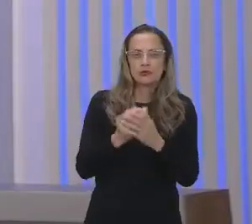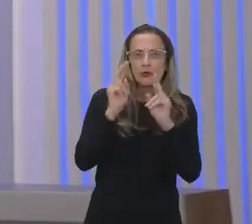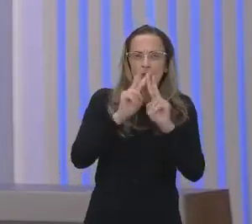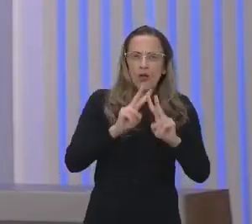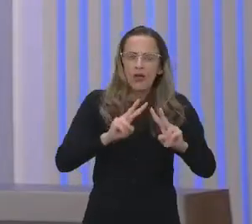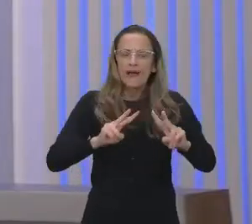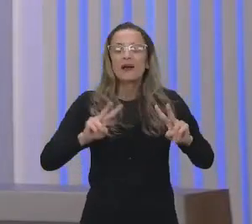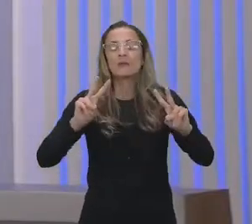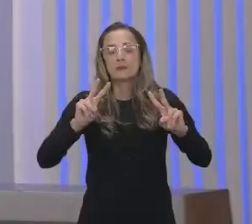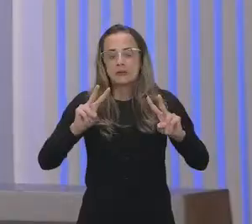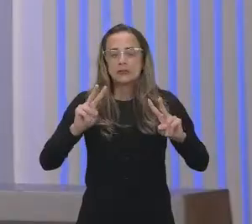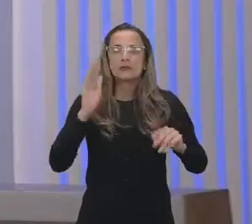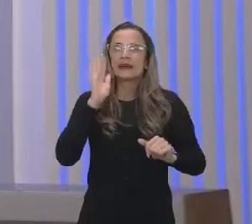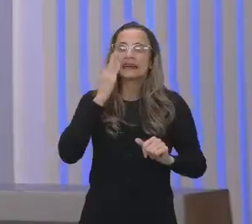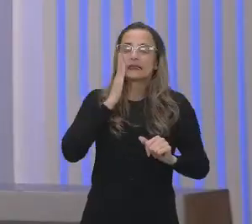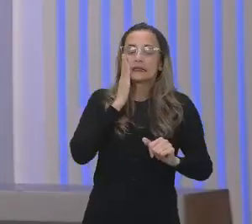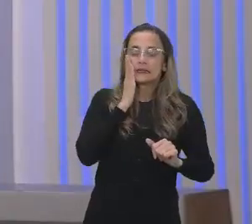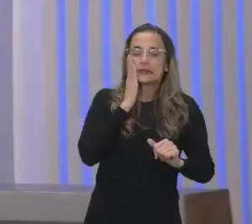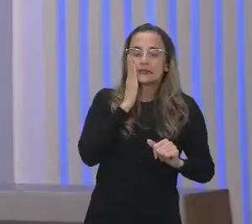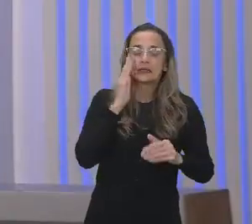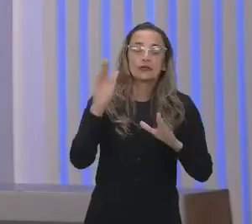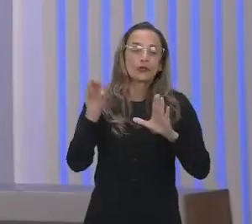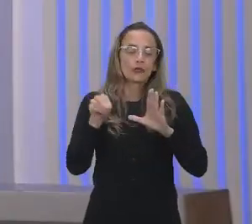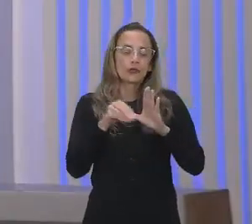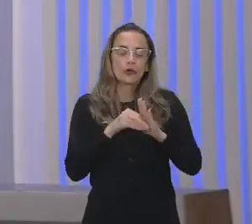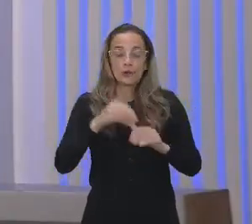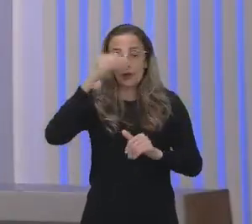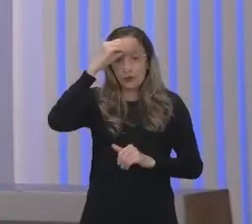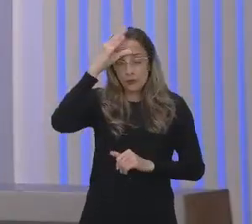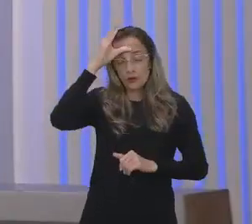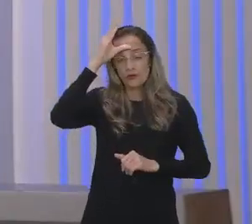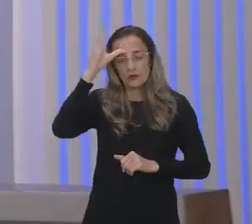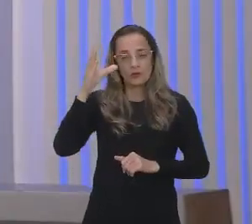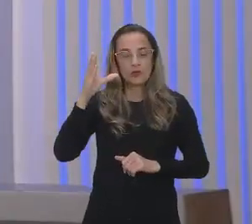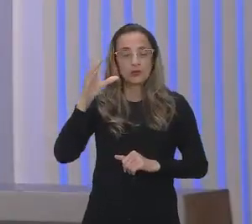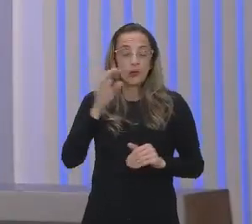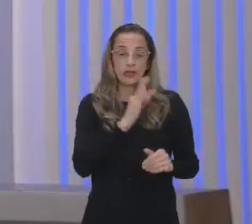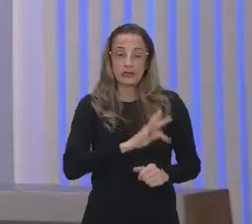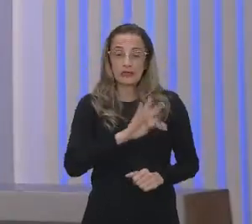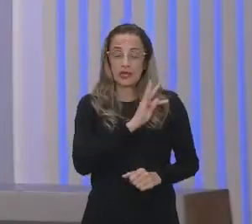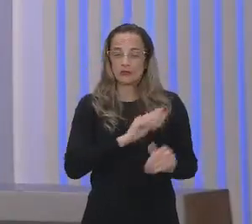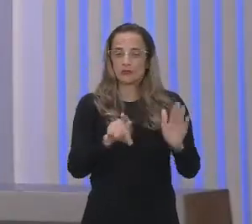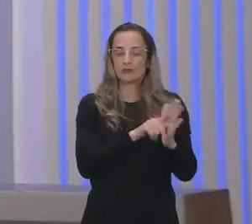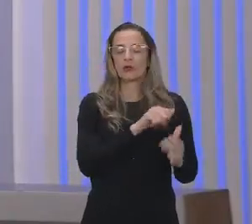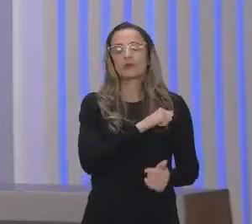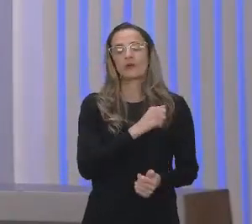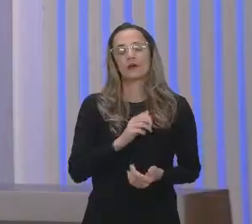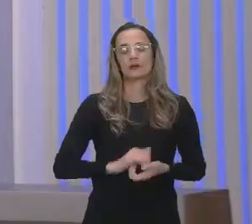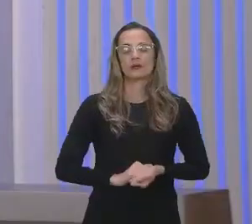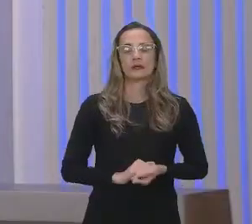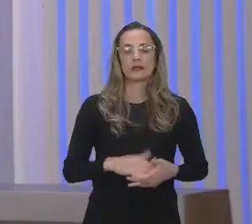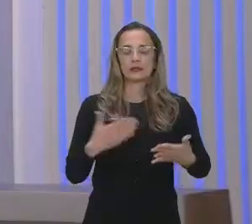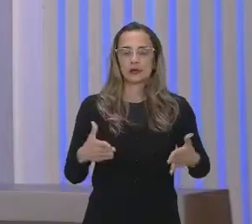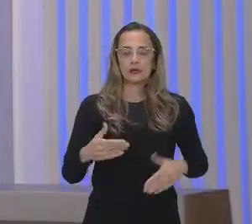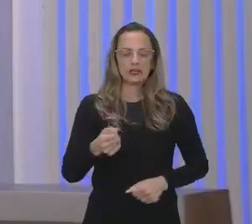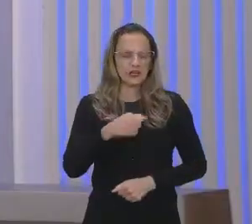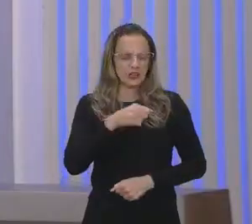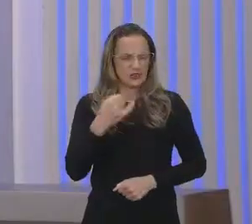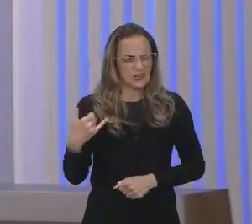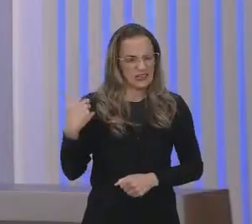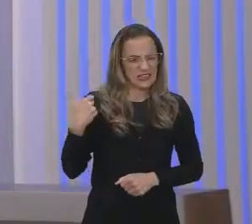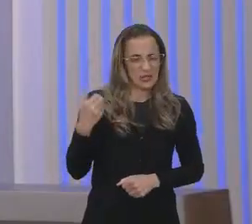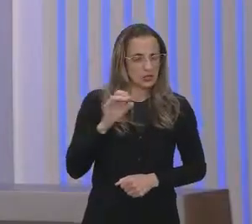esse repertório e integrando isso ao conhecimento, né, técnico dele, inclusive não só pela idade, mas